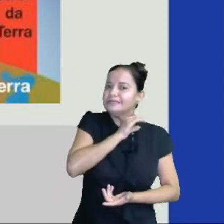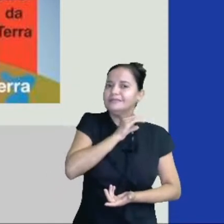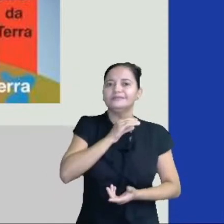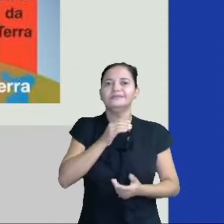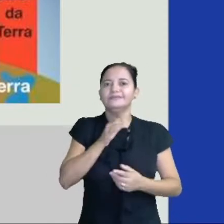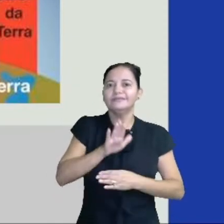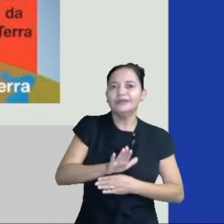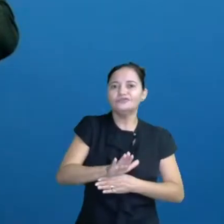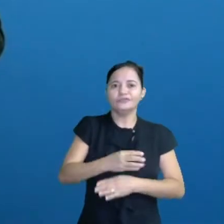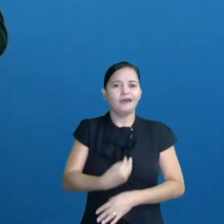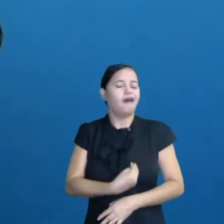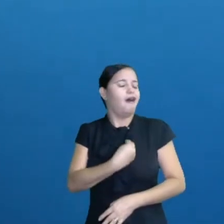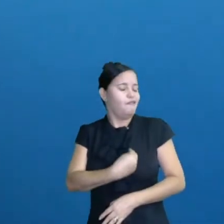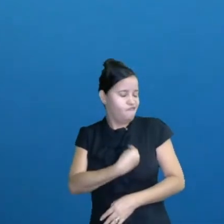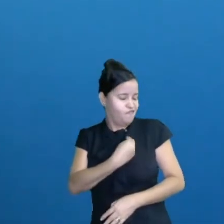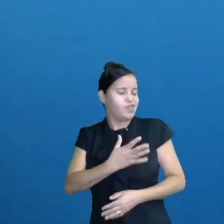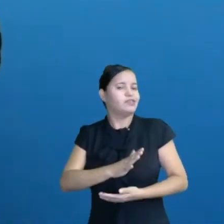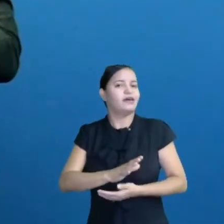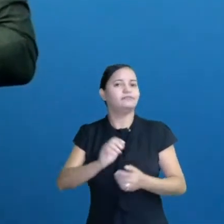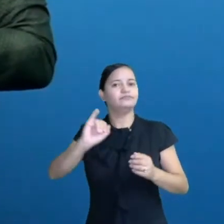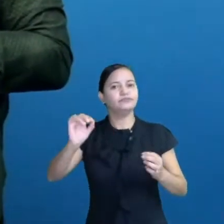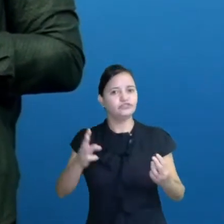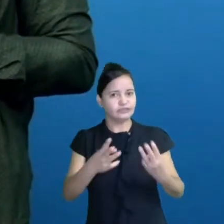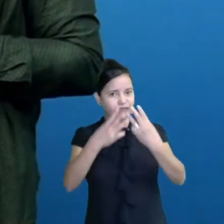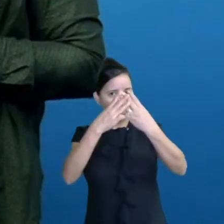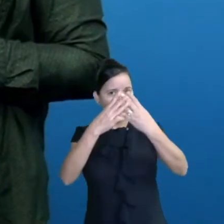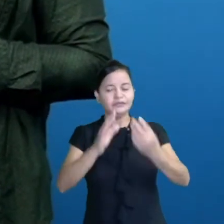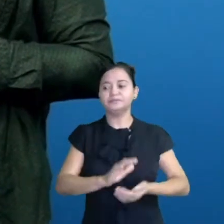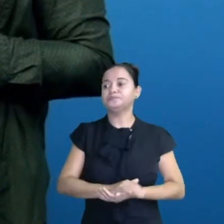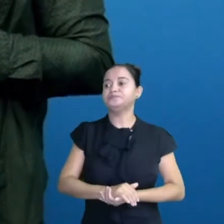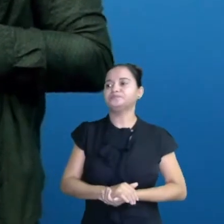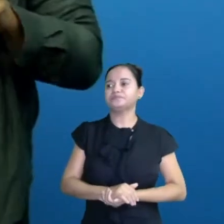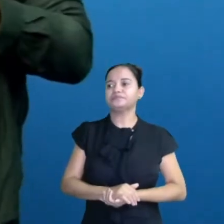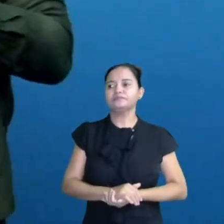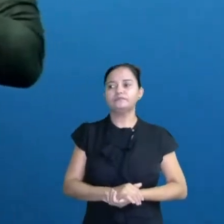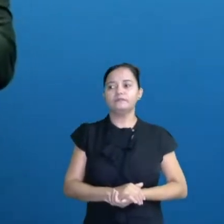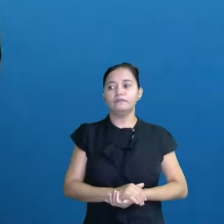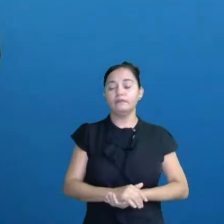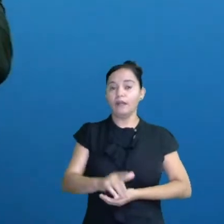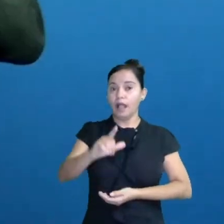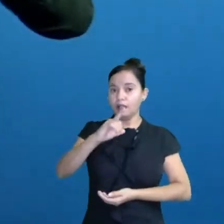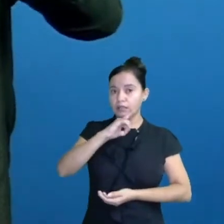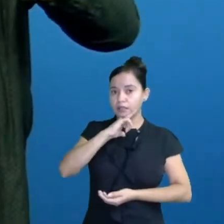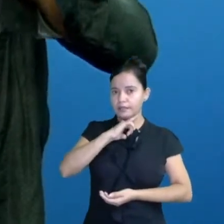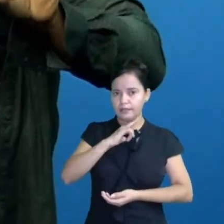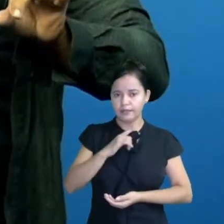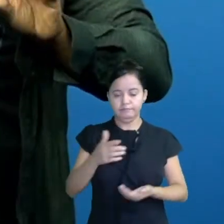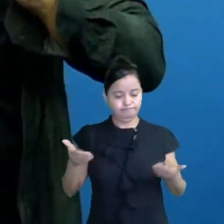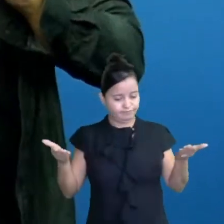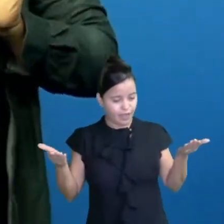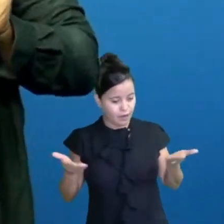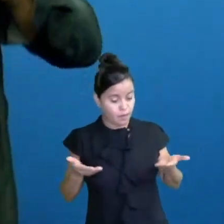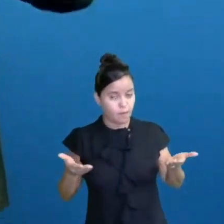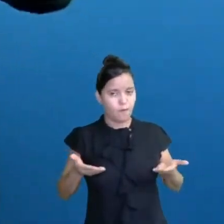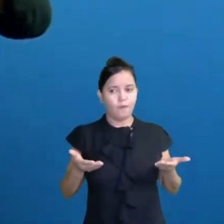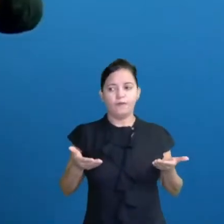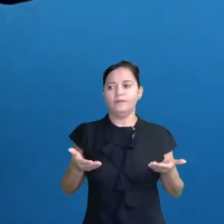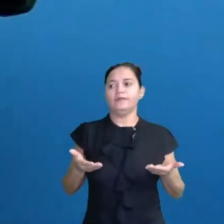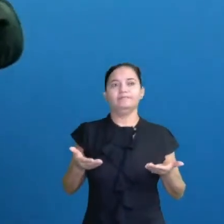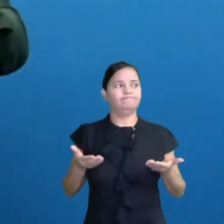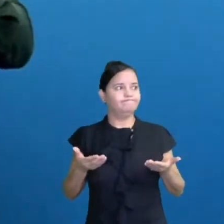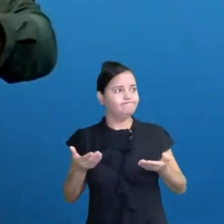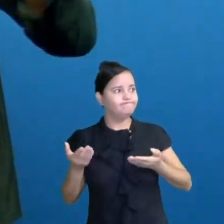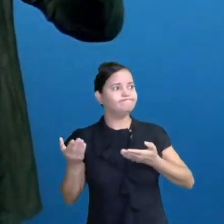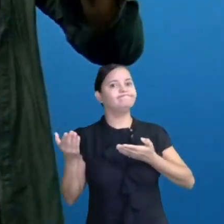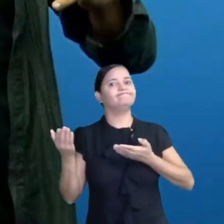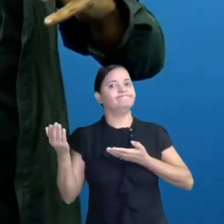vida. Produção, vamos para o nosso próximo slide. E aí, vê que coisa interessante. Agora vai entrar em uma seara que é